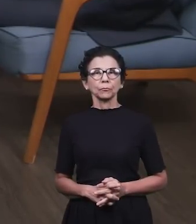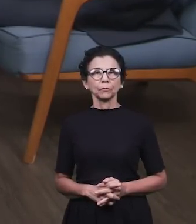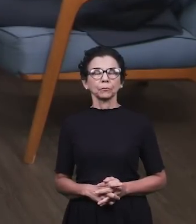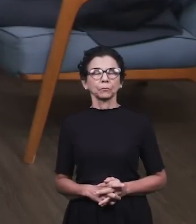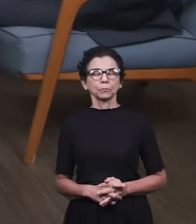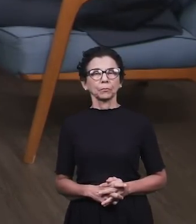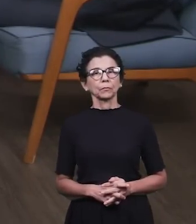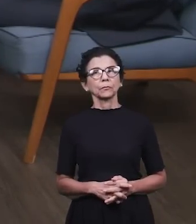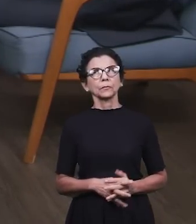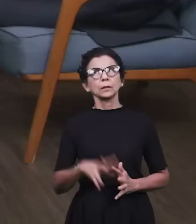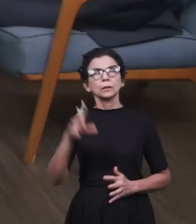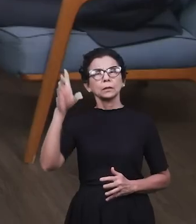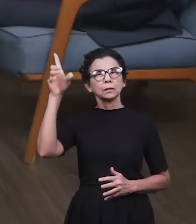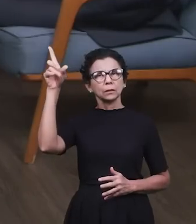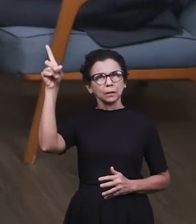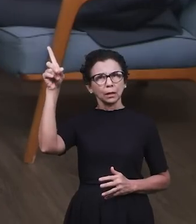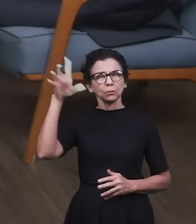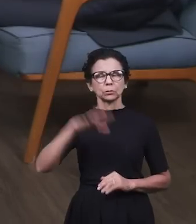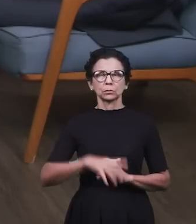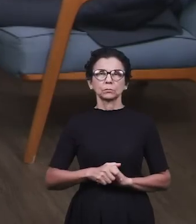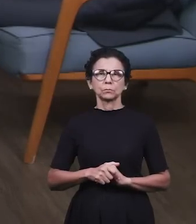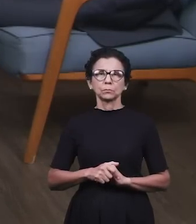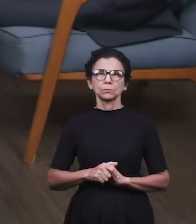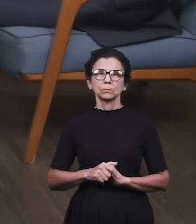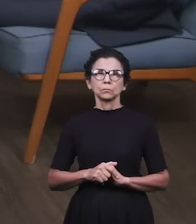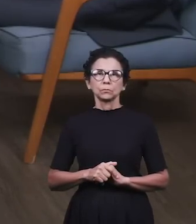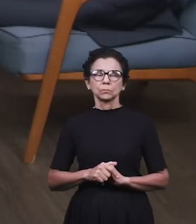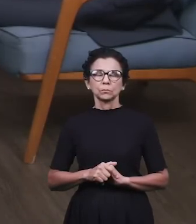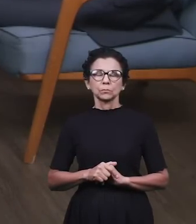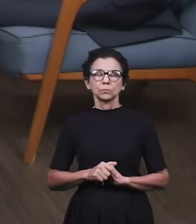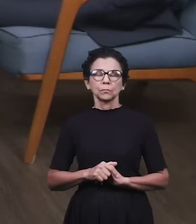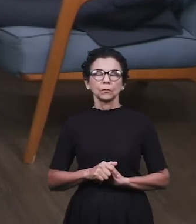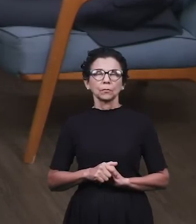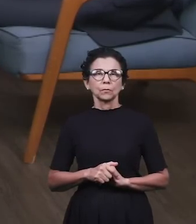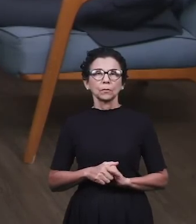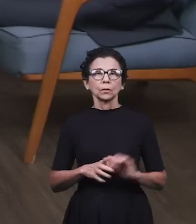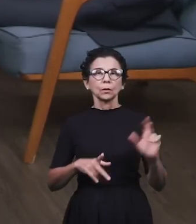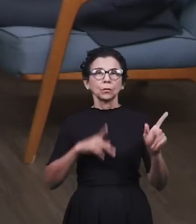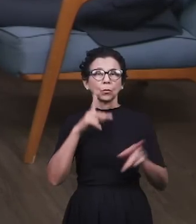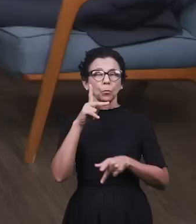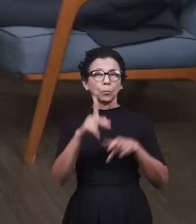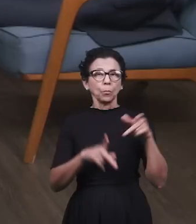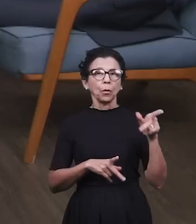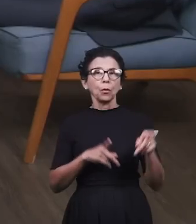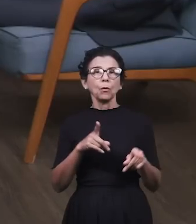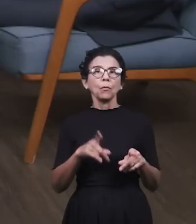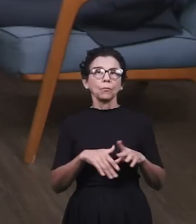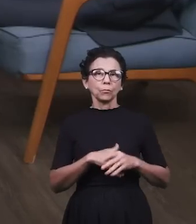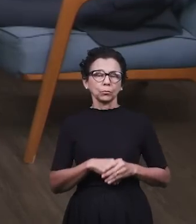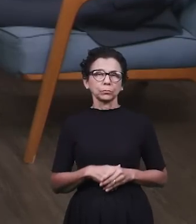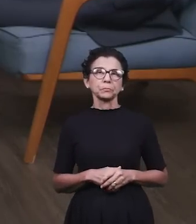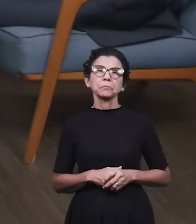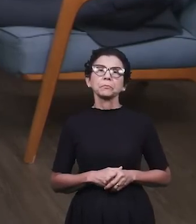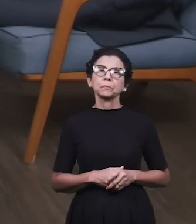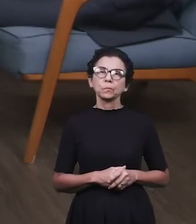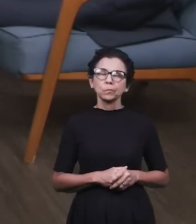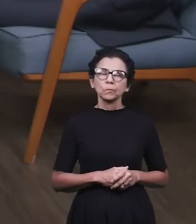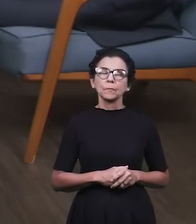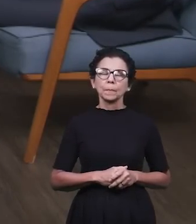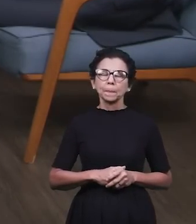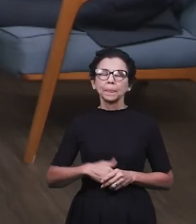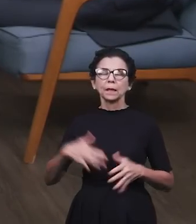abençoado durante séculos, se rebelou contra os mandamentos,